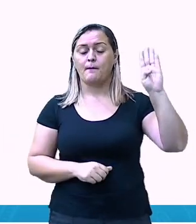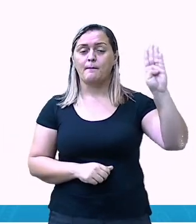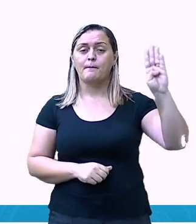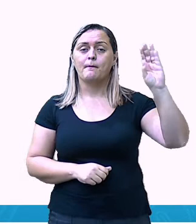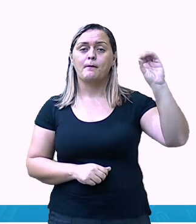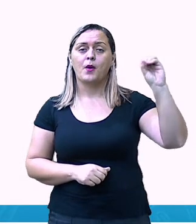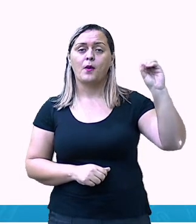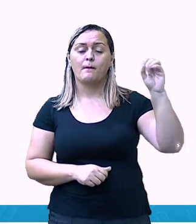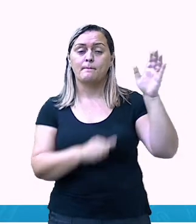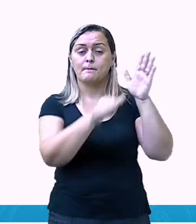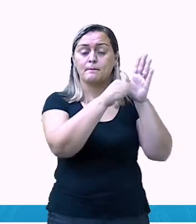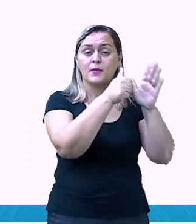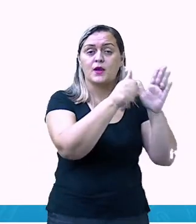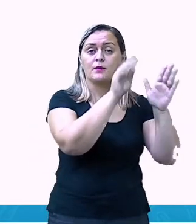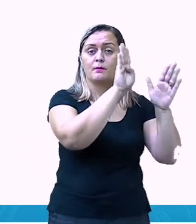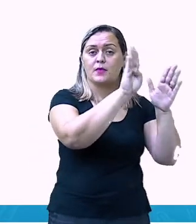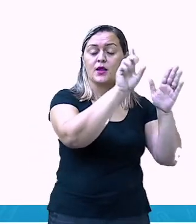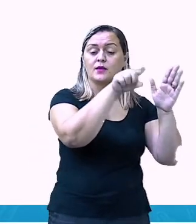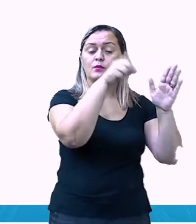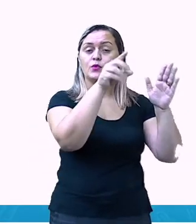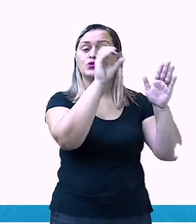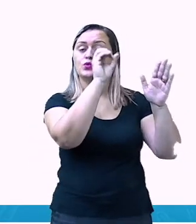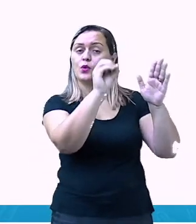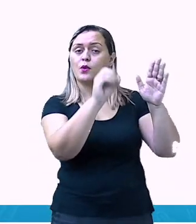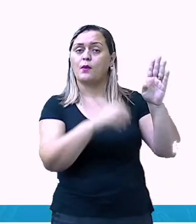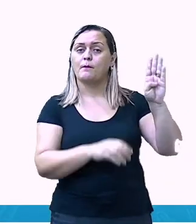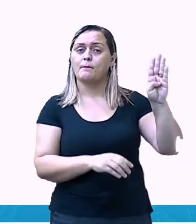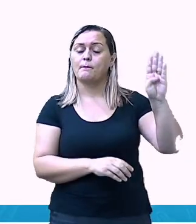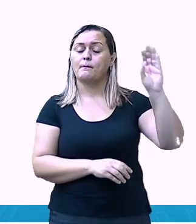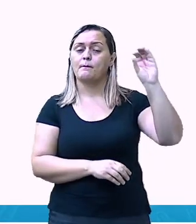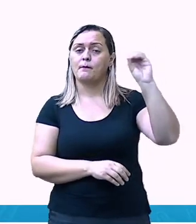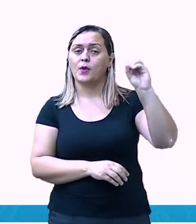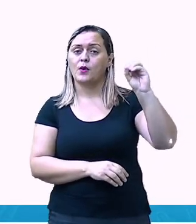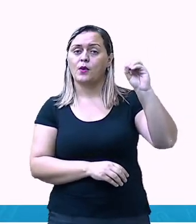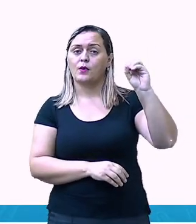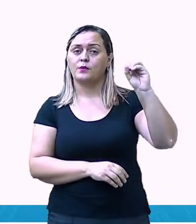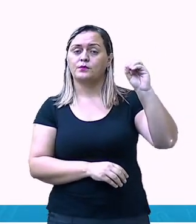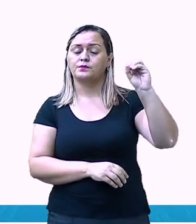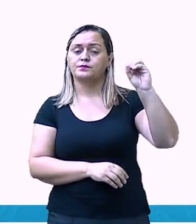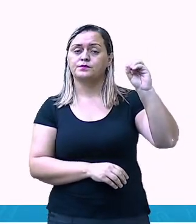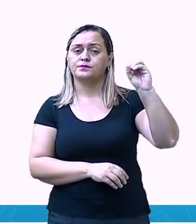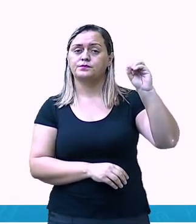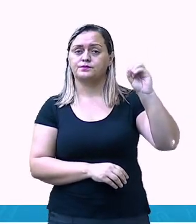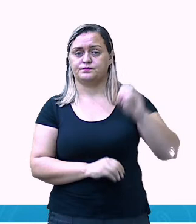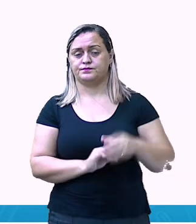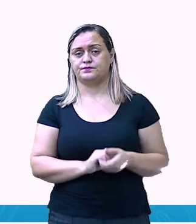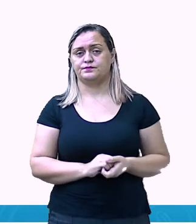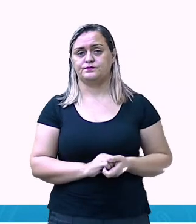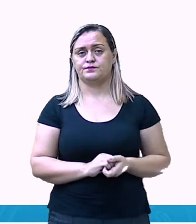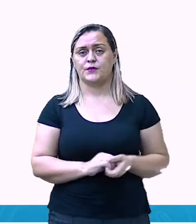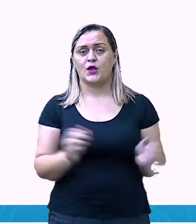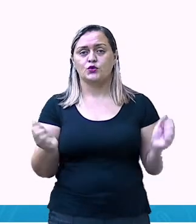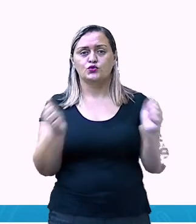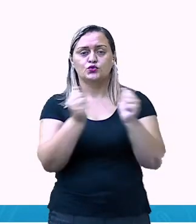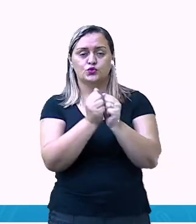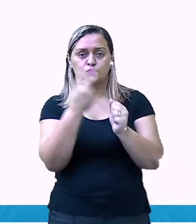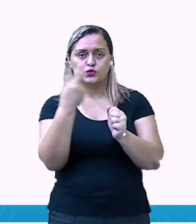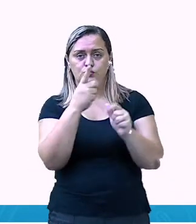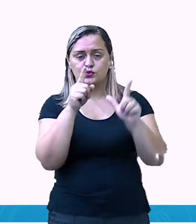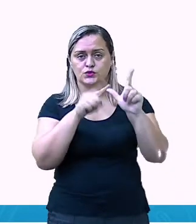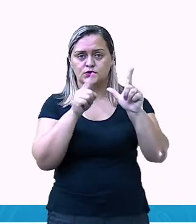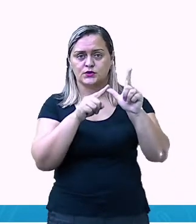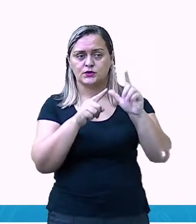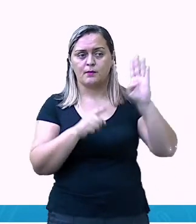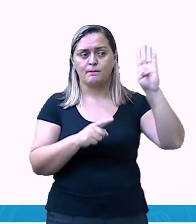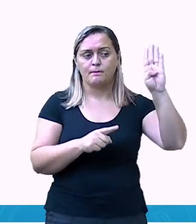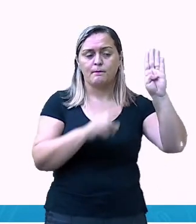b, b, bó. Só que agora eu vou juntá-los, eu vou fazer um som só. Bó, bó. Agora eu vou fazer